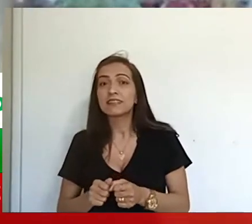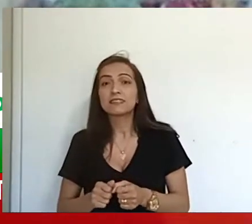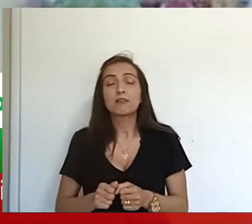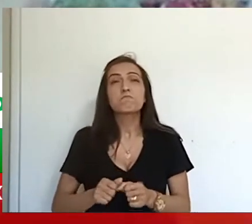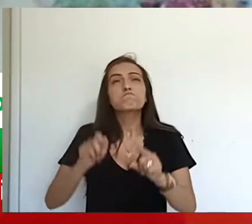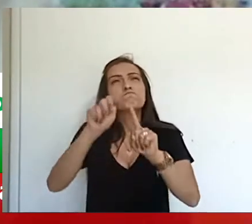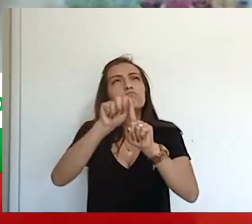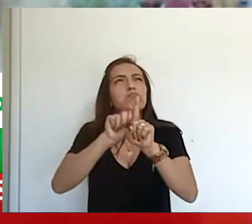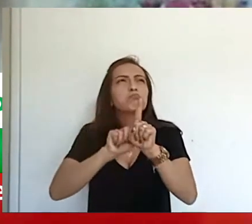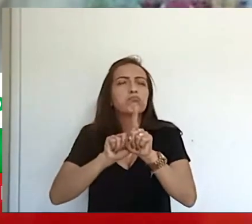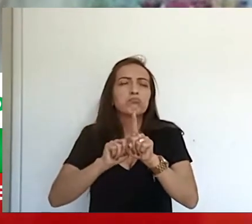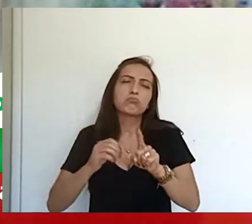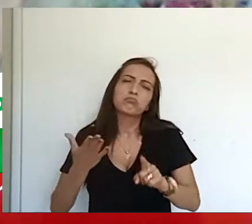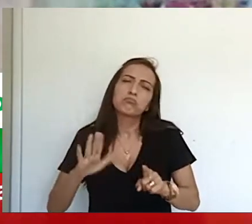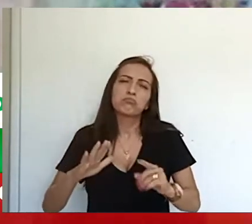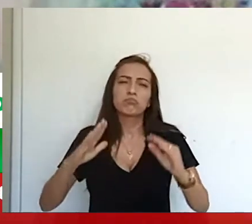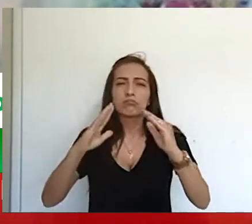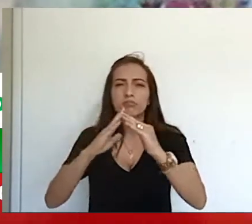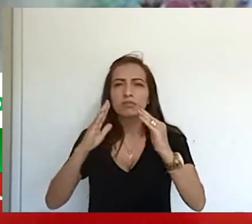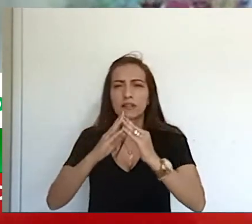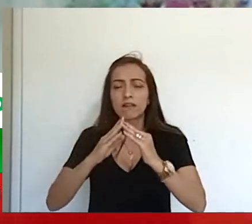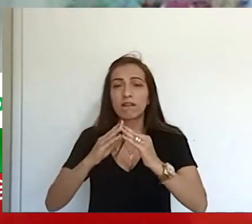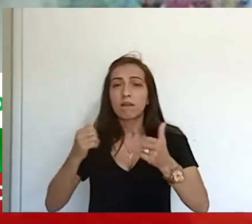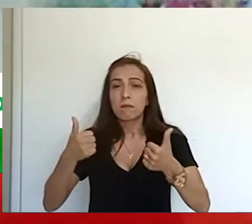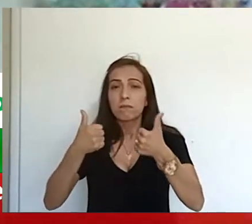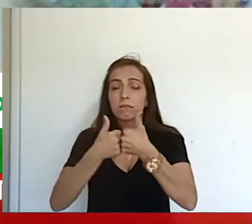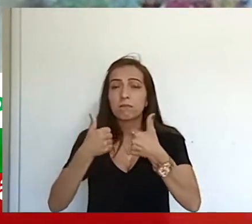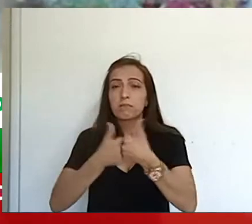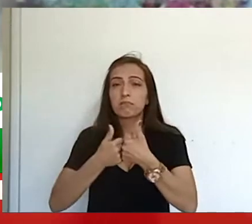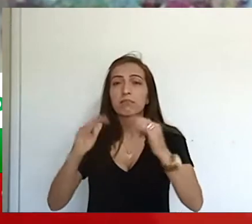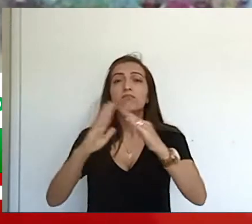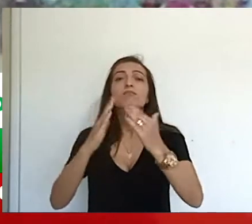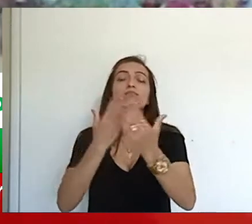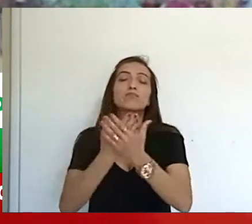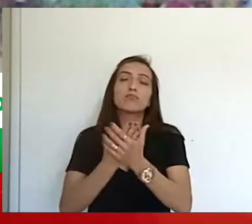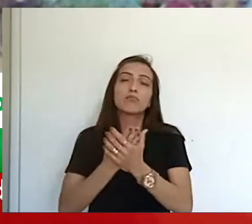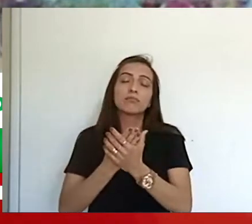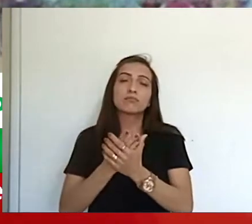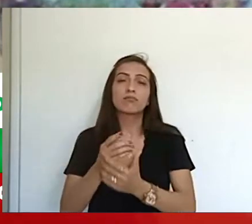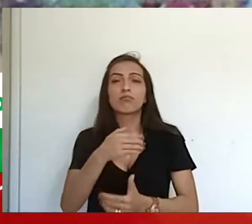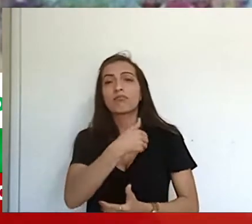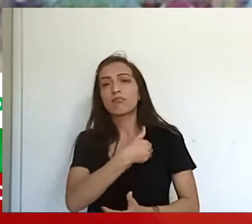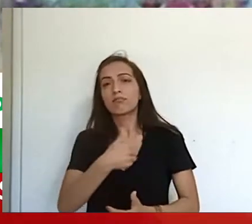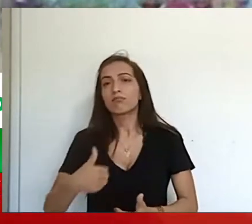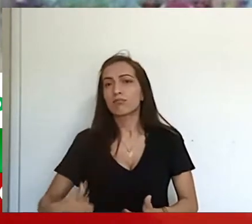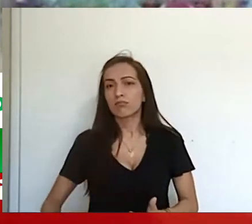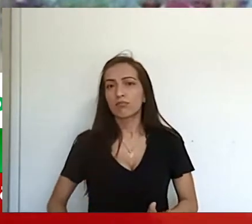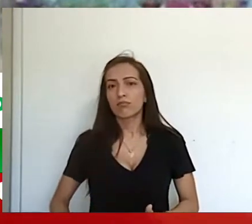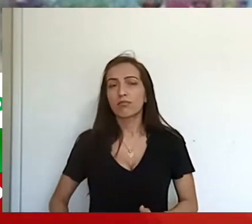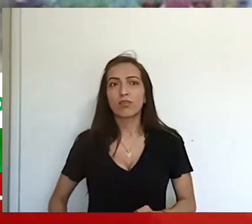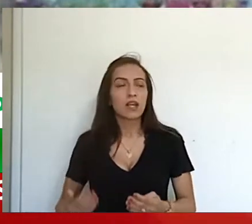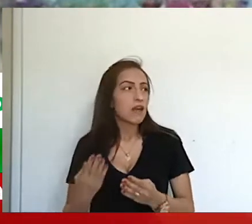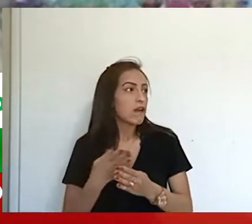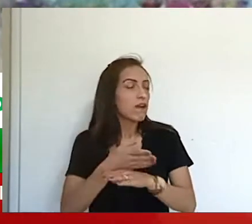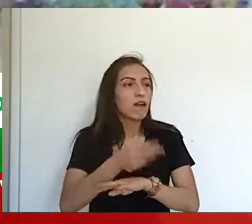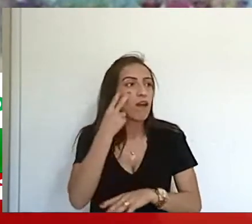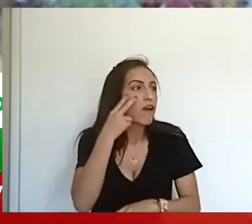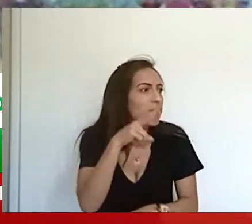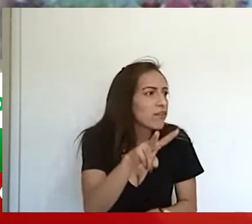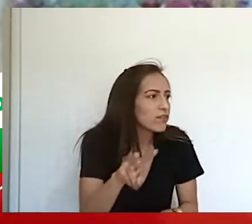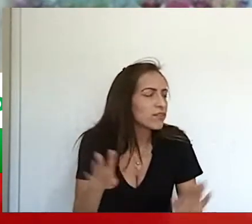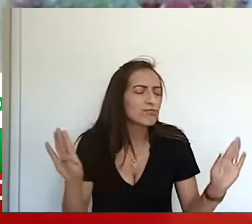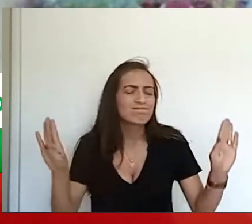tive que sair para fazer uma vacina, eu moro perto de uma escola pública, Quando eu passei, que eu vi aquilo